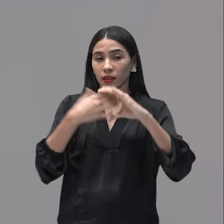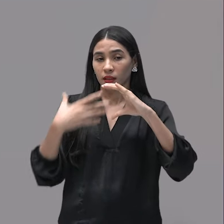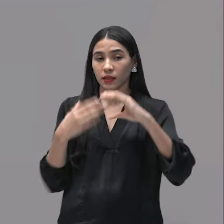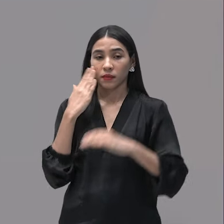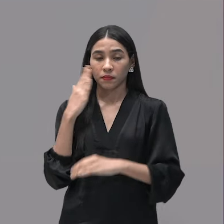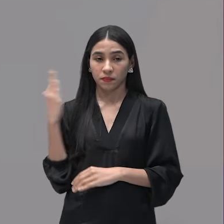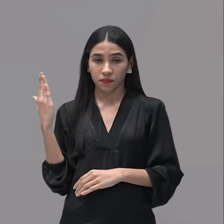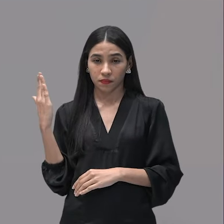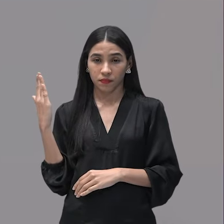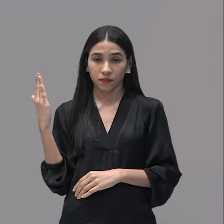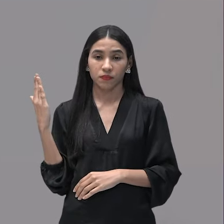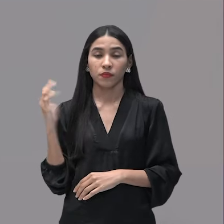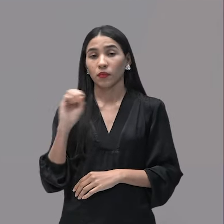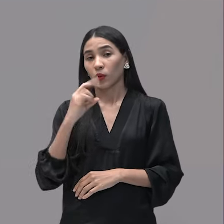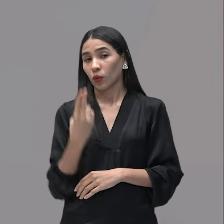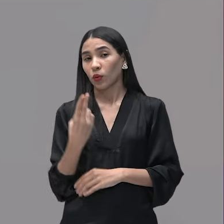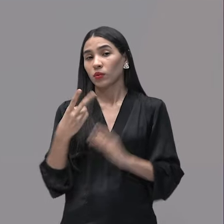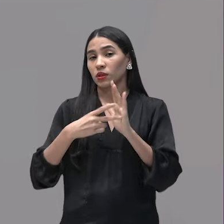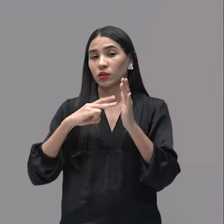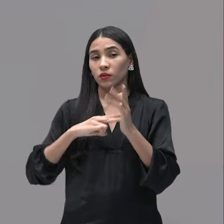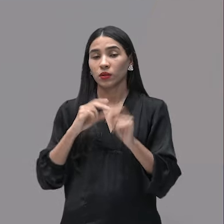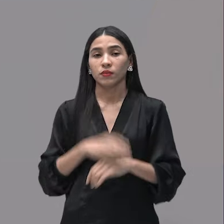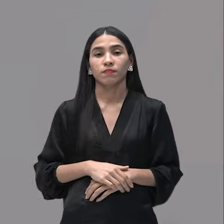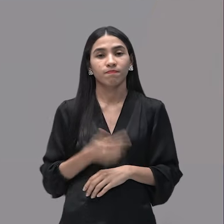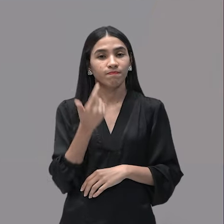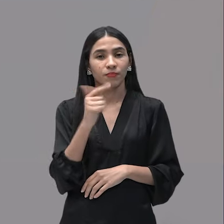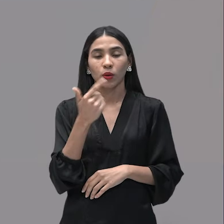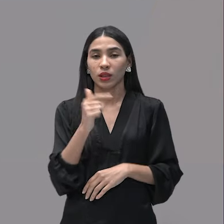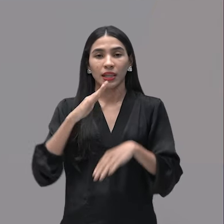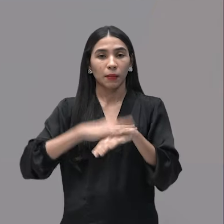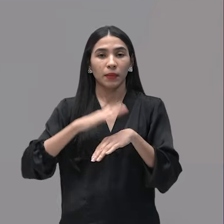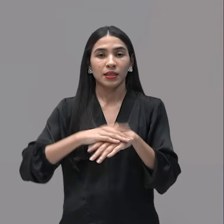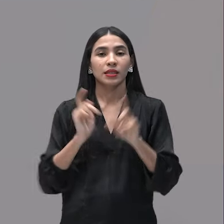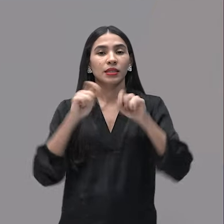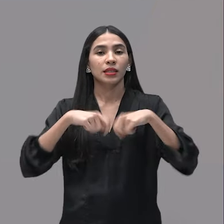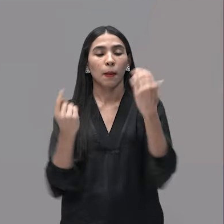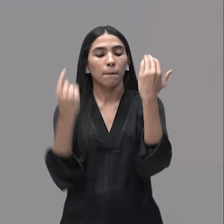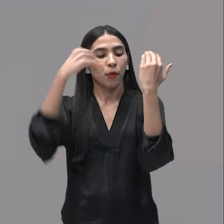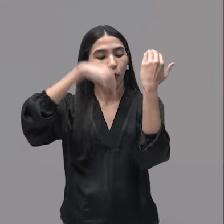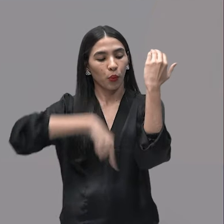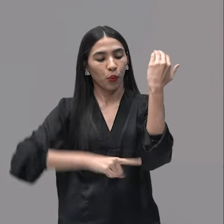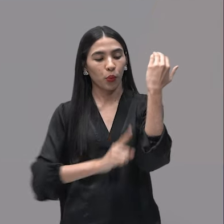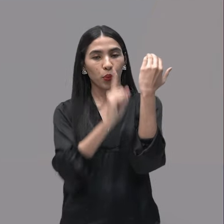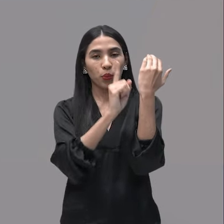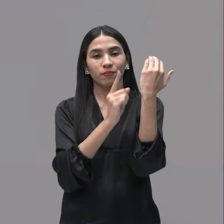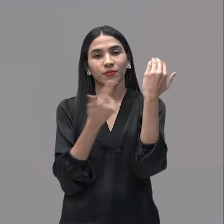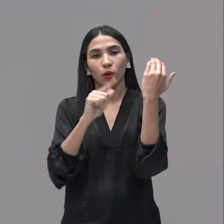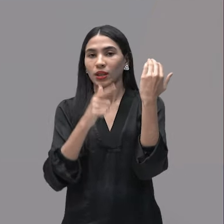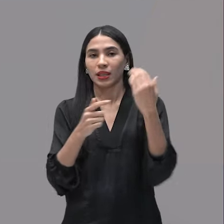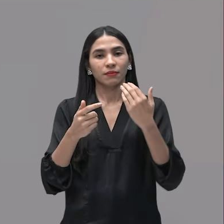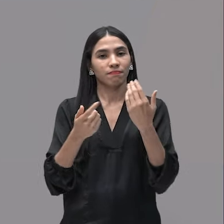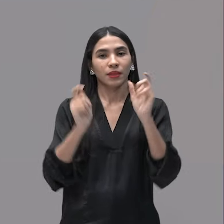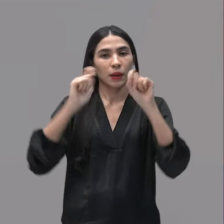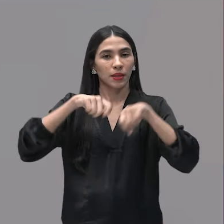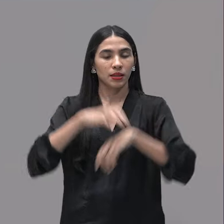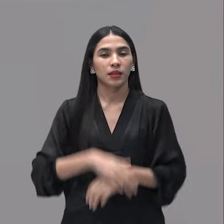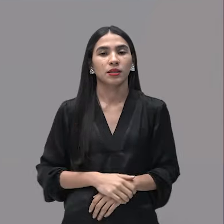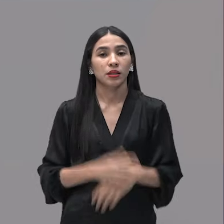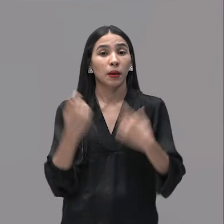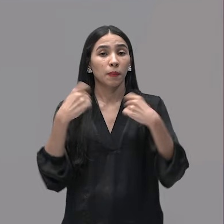heterotróficos, ou seja, eles não realizam fotossíntese, eles são seres que precisam ali